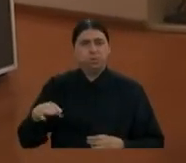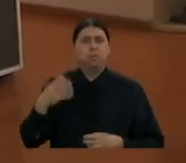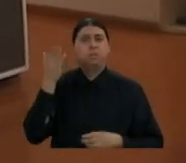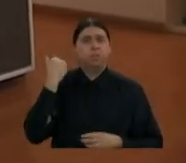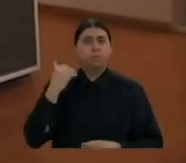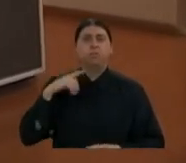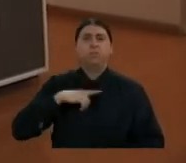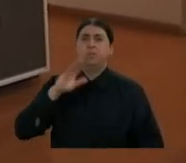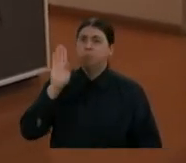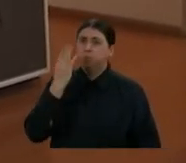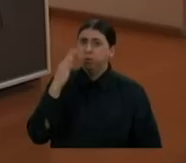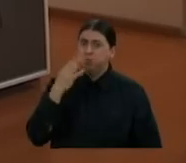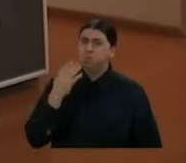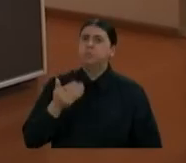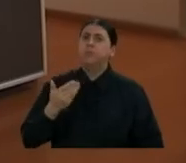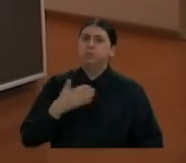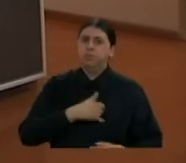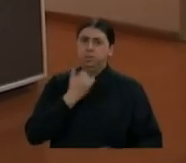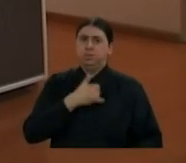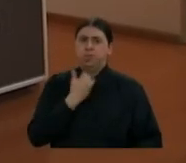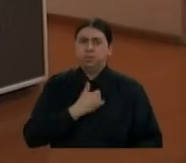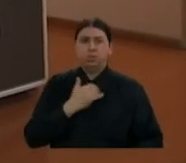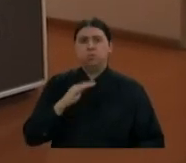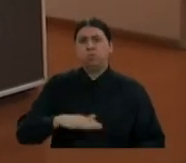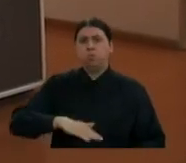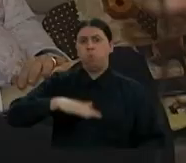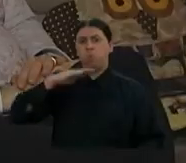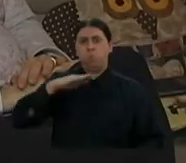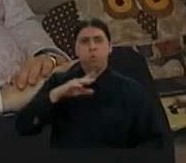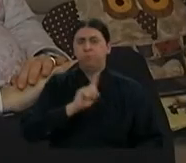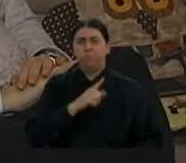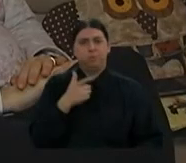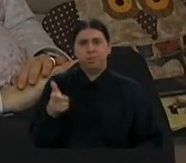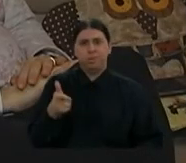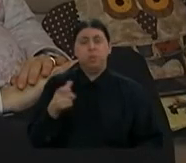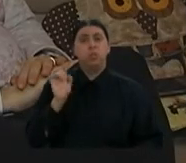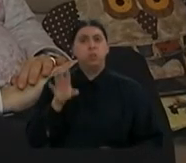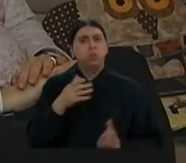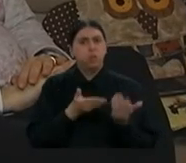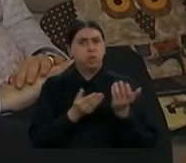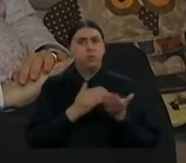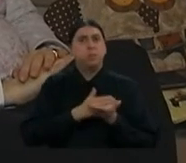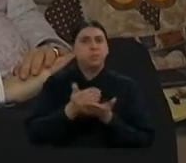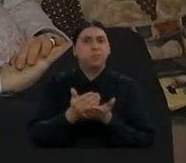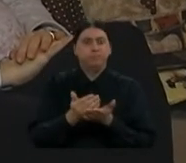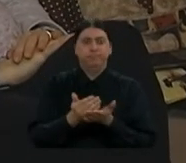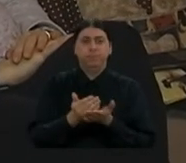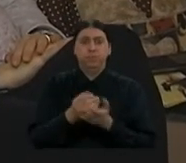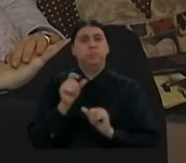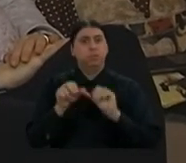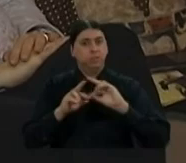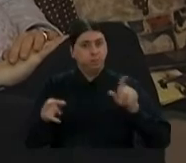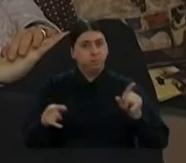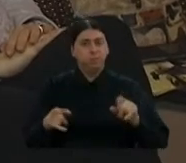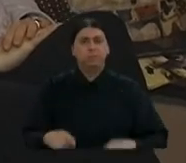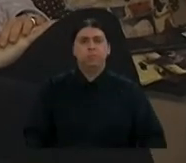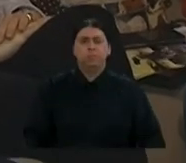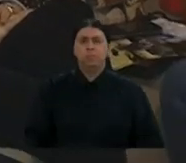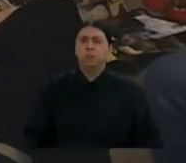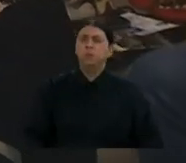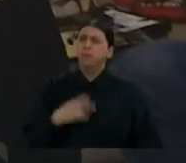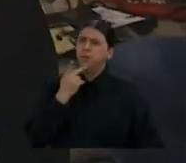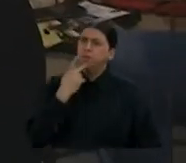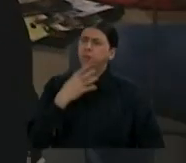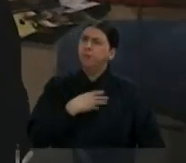no resto no dia a dia é tudo igual bom depois de tanto falar à nação sobre os filhos vão